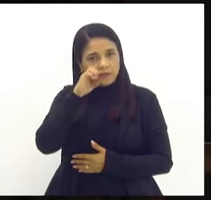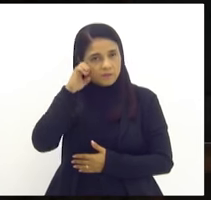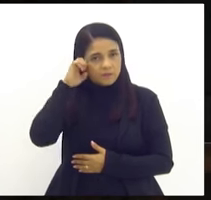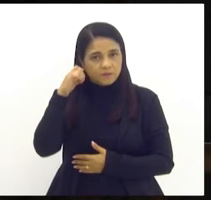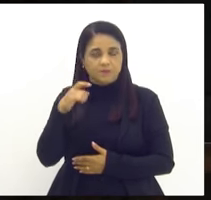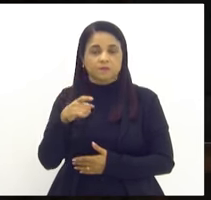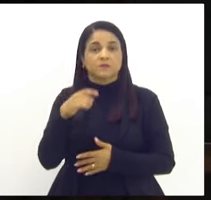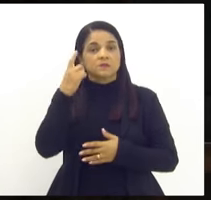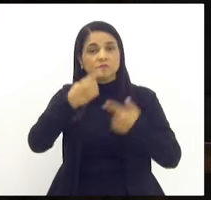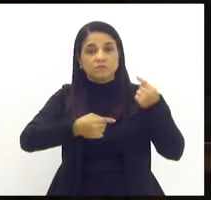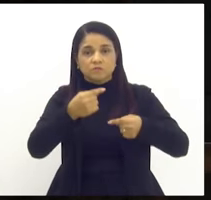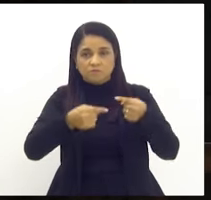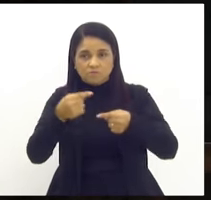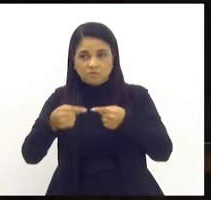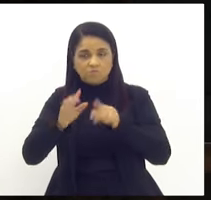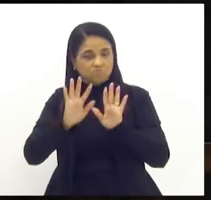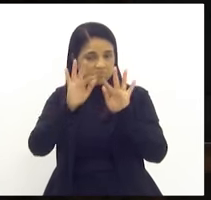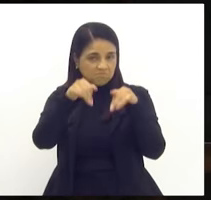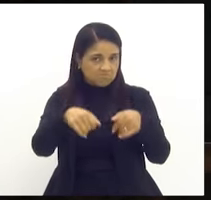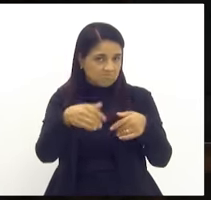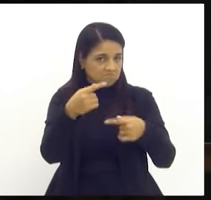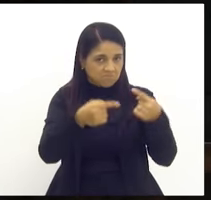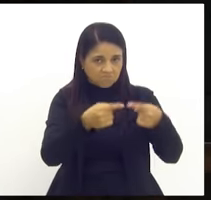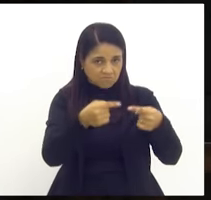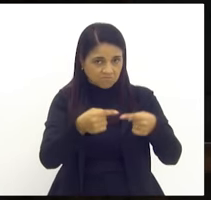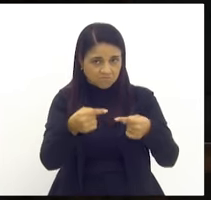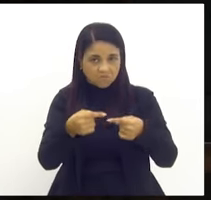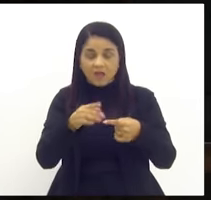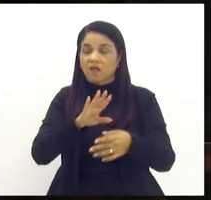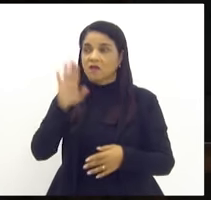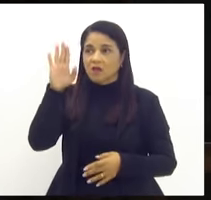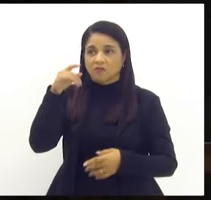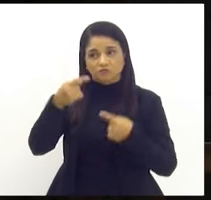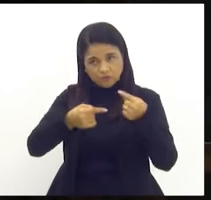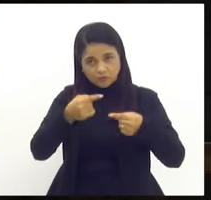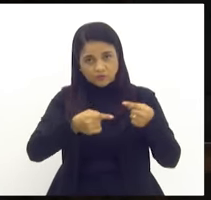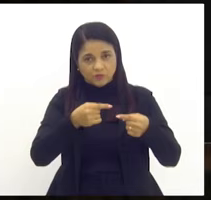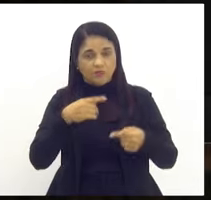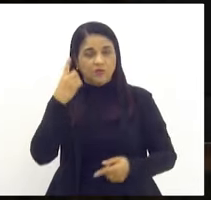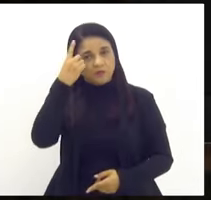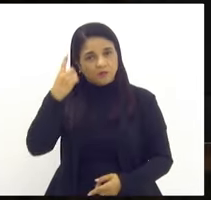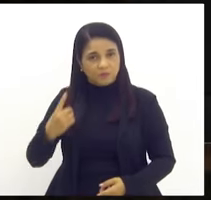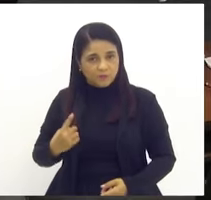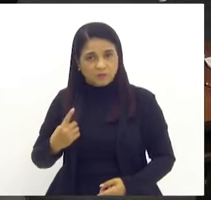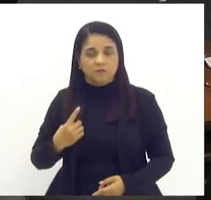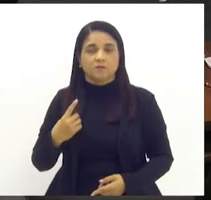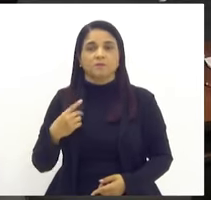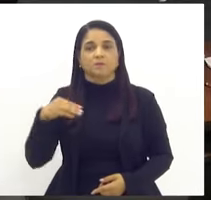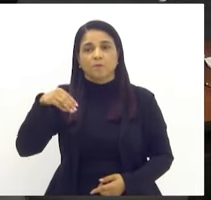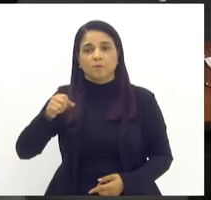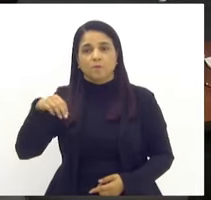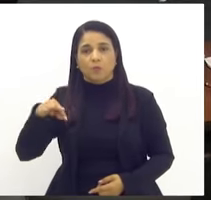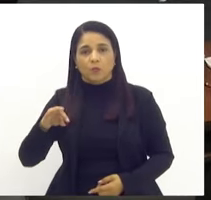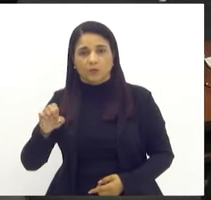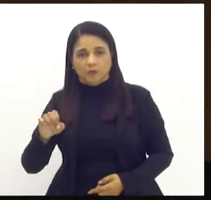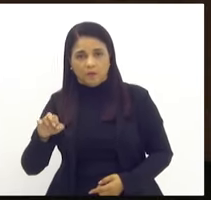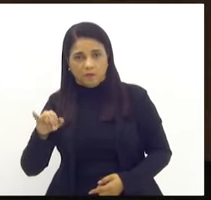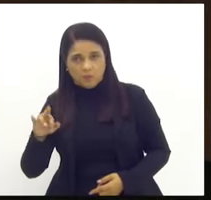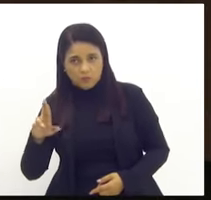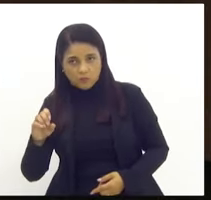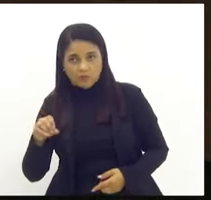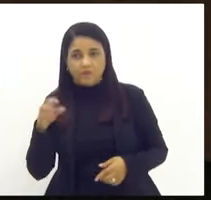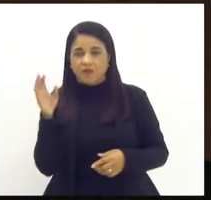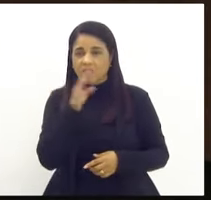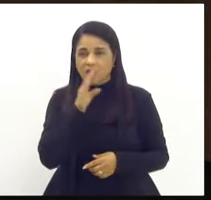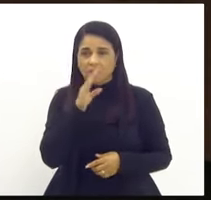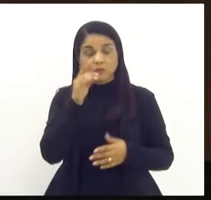em discussão não havendo Quem Queira discutir para discutir deputada Dani Monteiro muito rapidamente Presidente